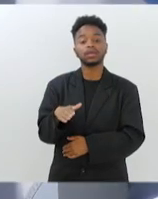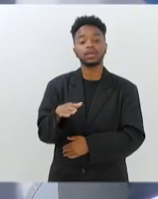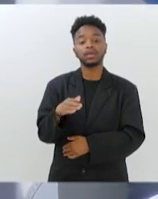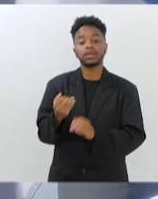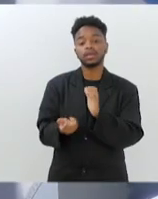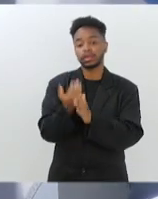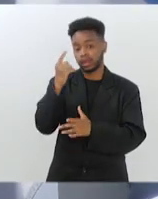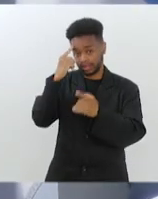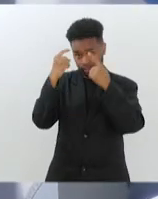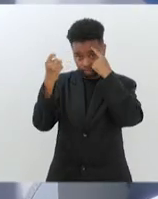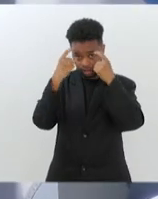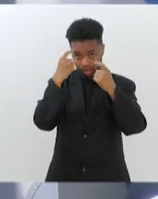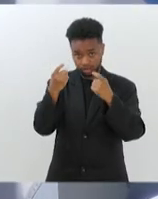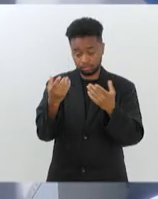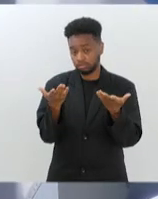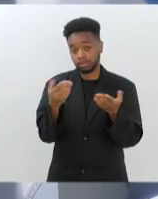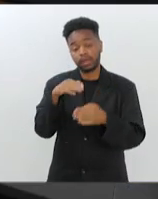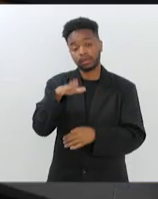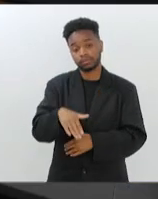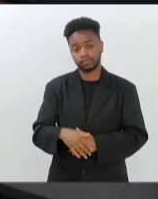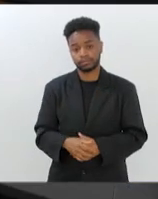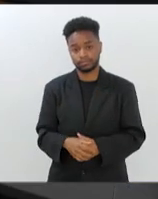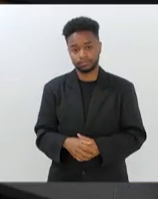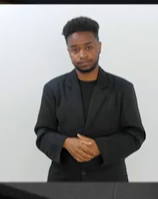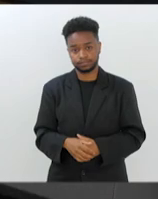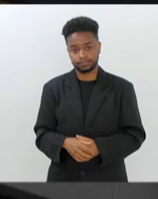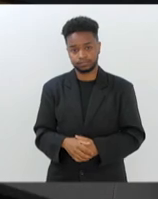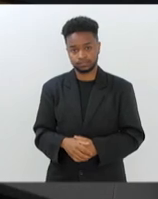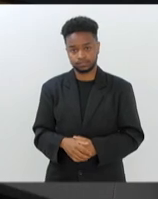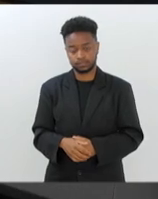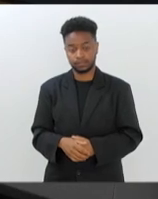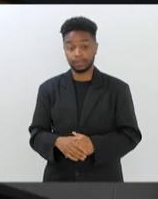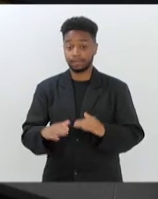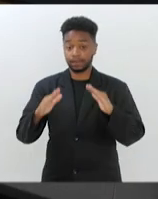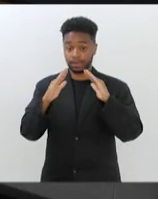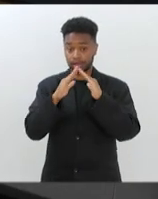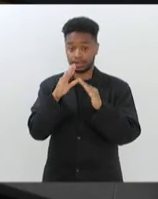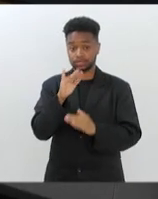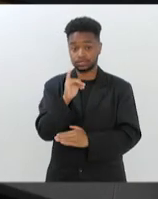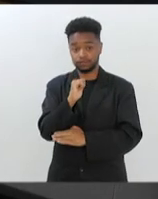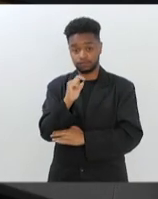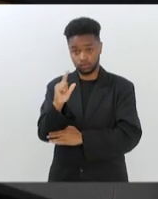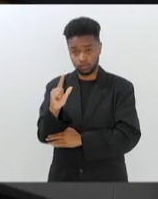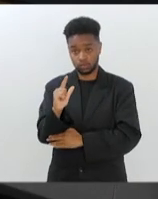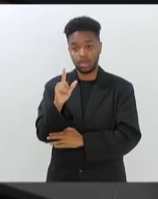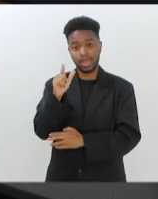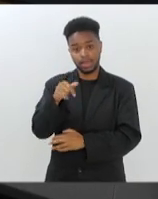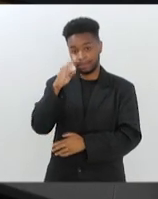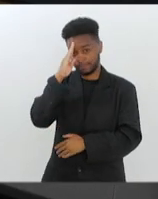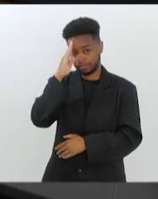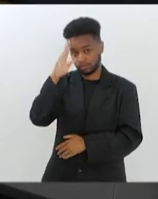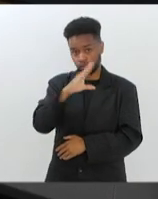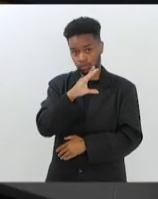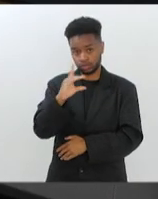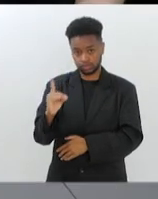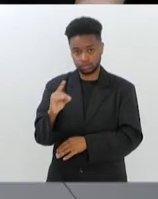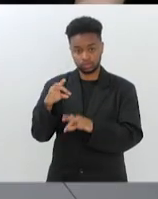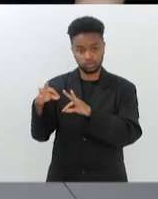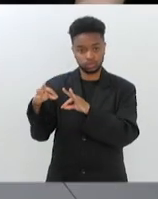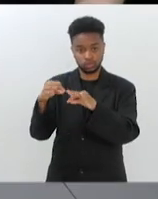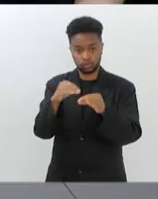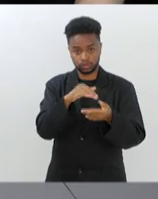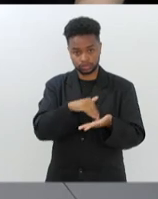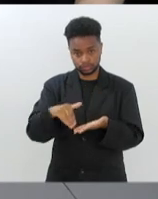ideia de fazer as campanhas bom a Casa Civil por ser a grande coordenadora de todas as